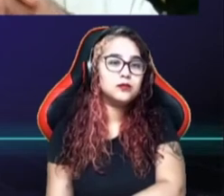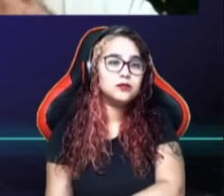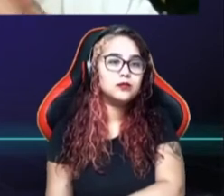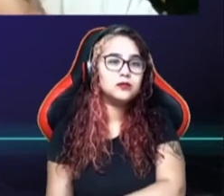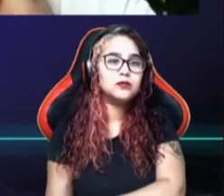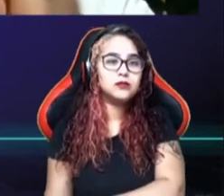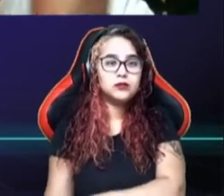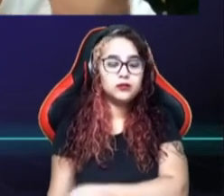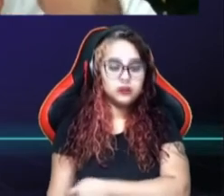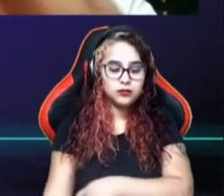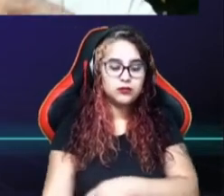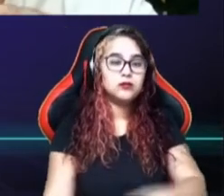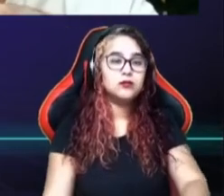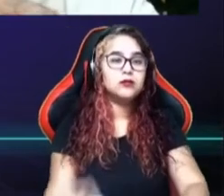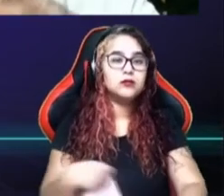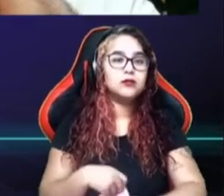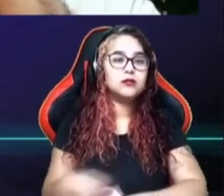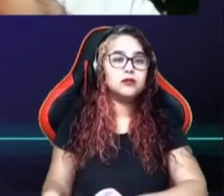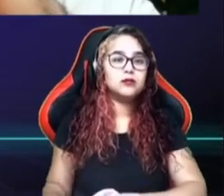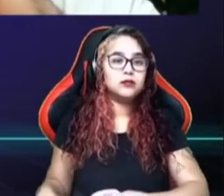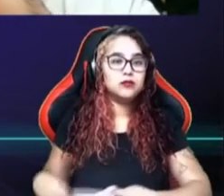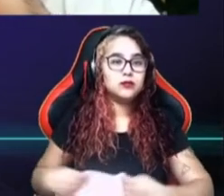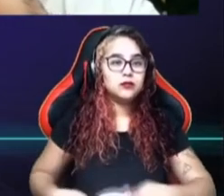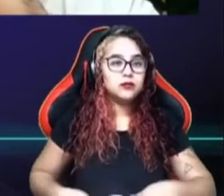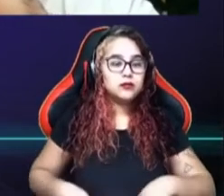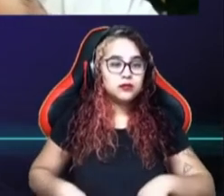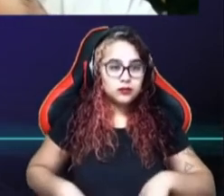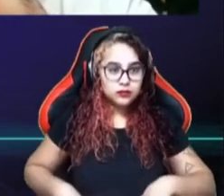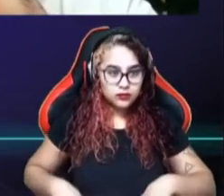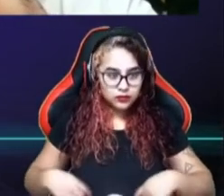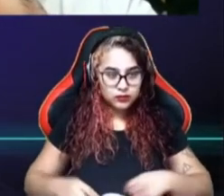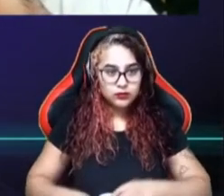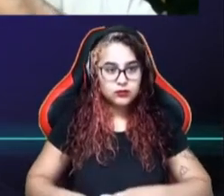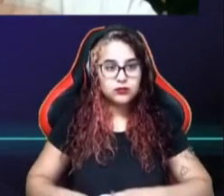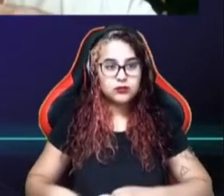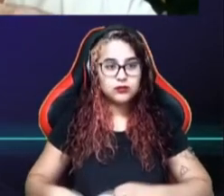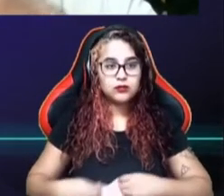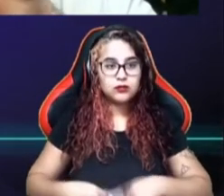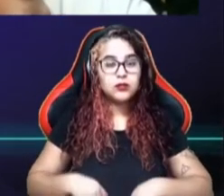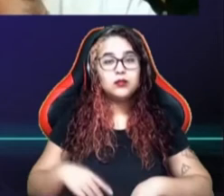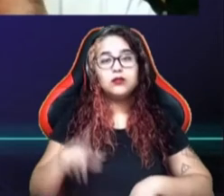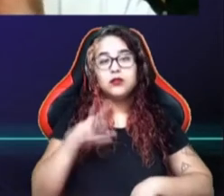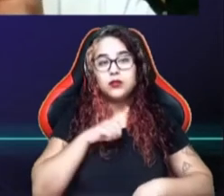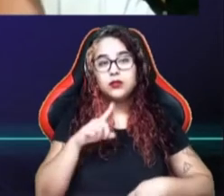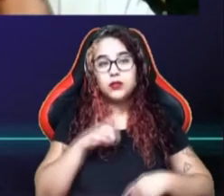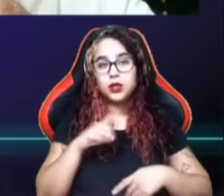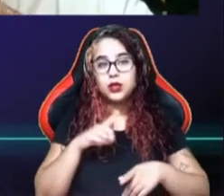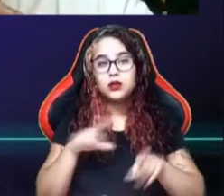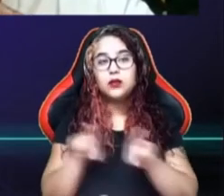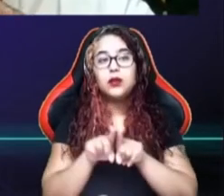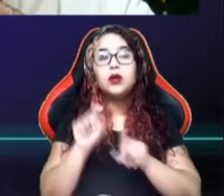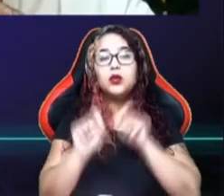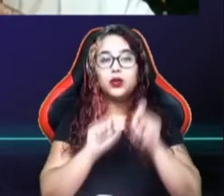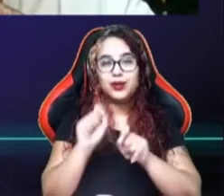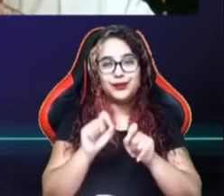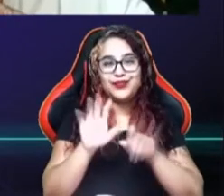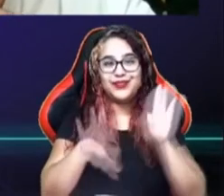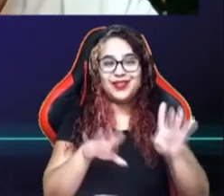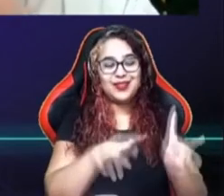dos artistas que são grandes e que procuram se aproximar desse público